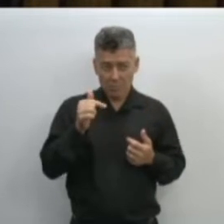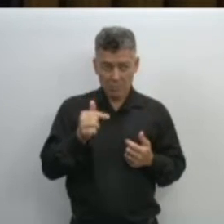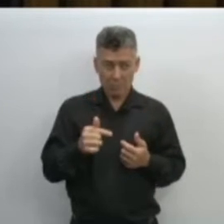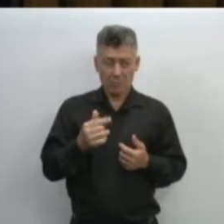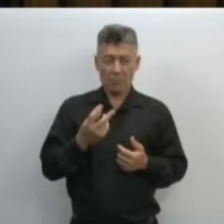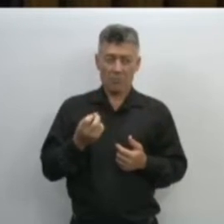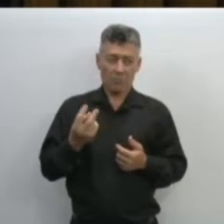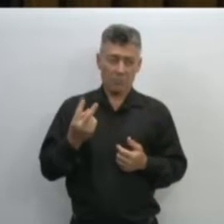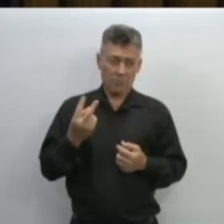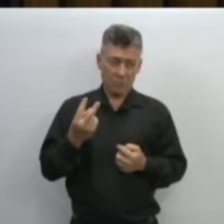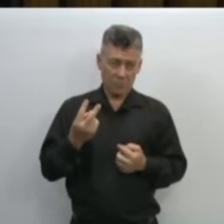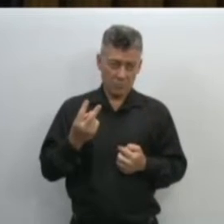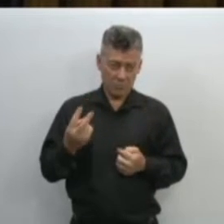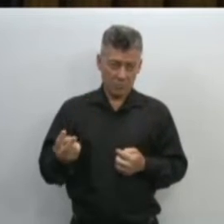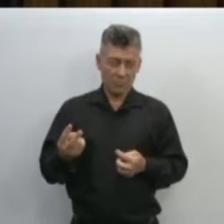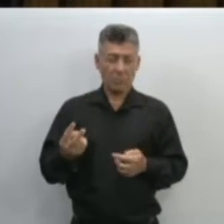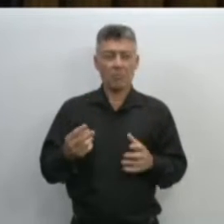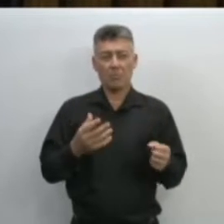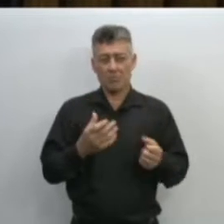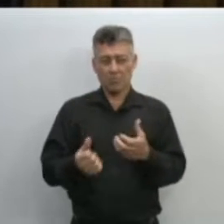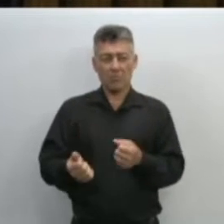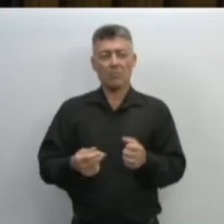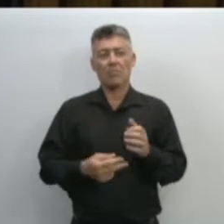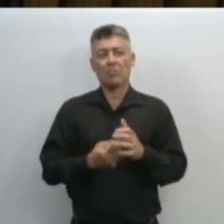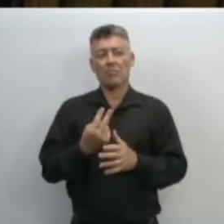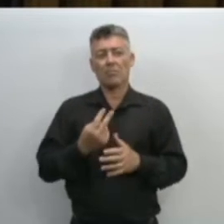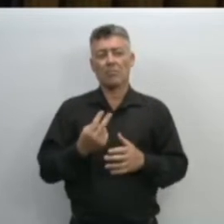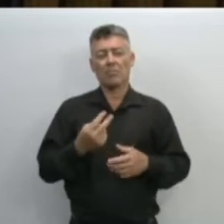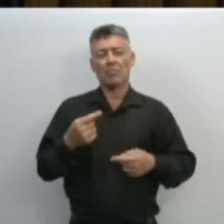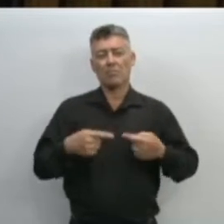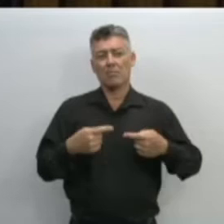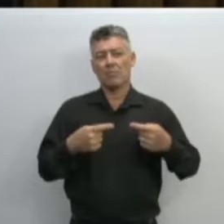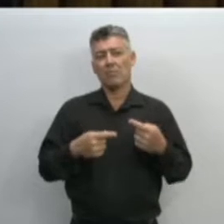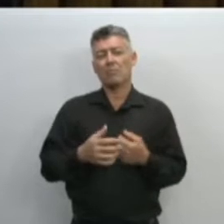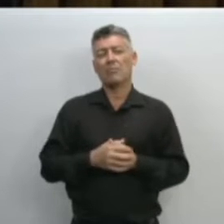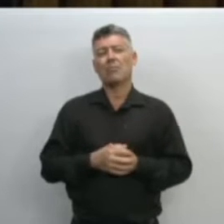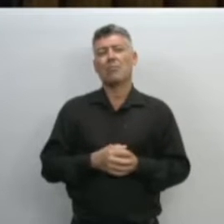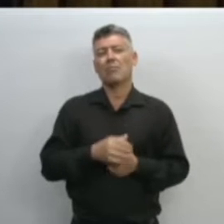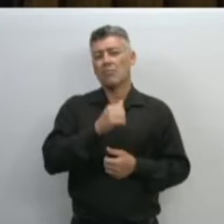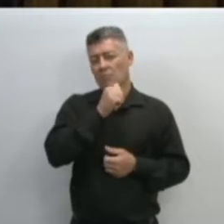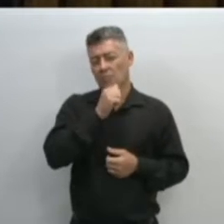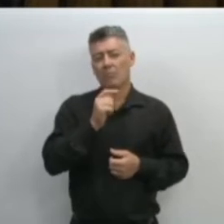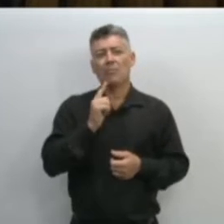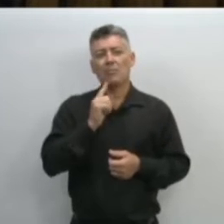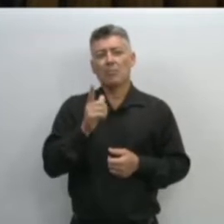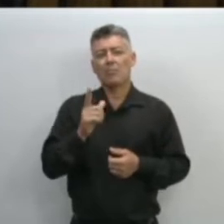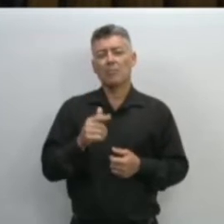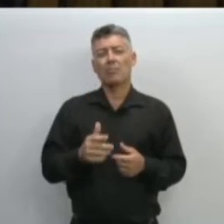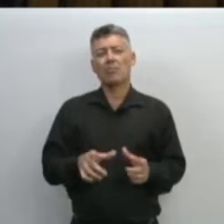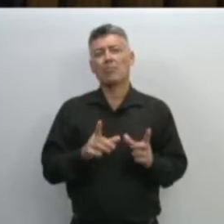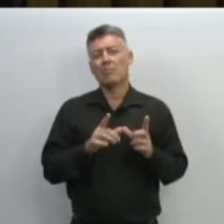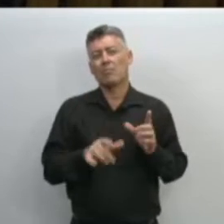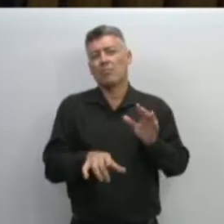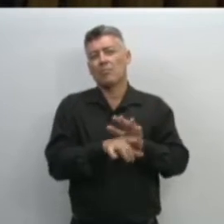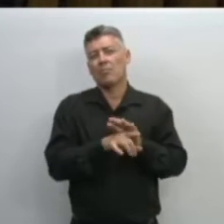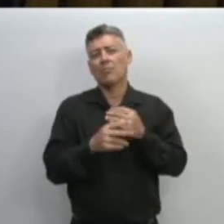367-2022, aprovado por unanimidade em segunda discussão, de autoria do vereador Anderson Lopes. Projeto de lei